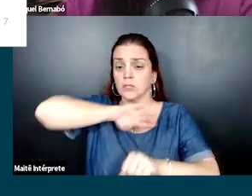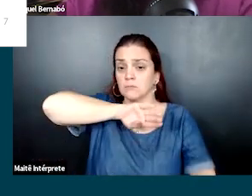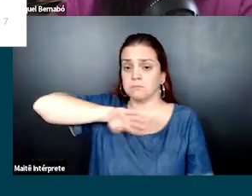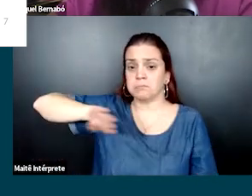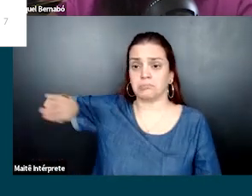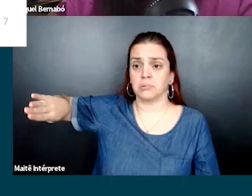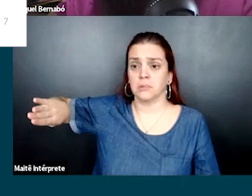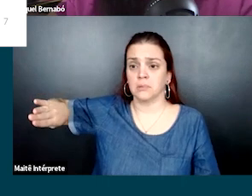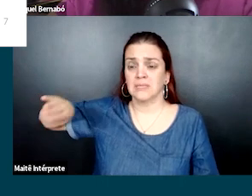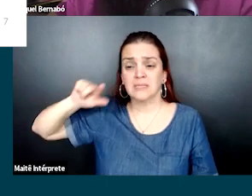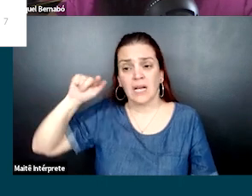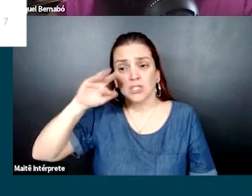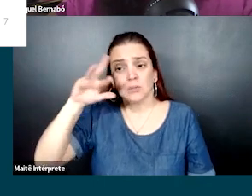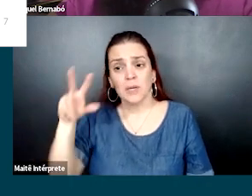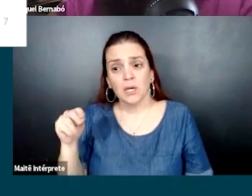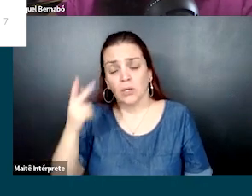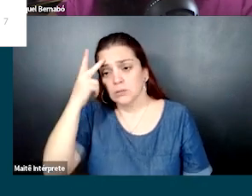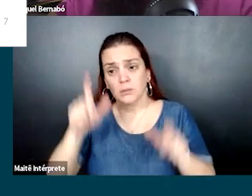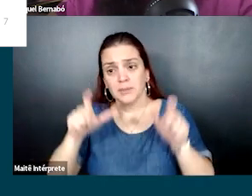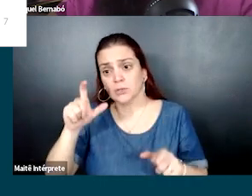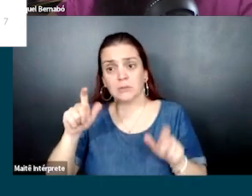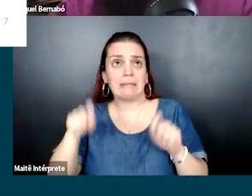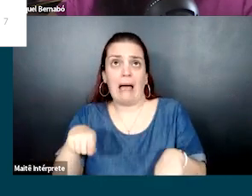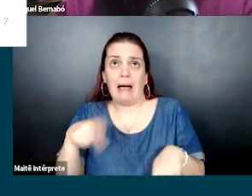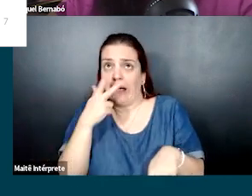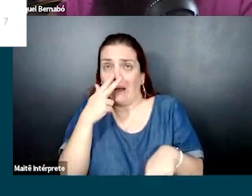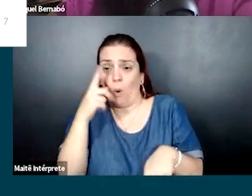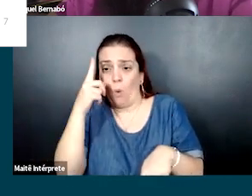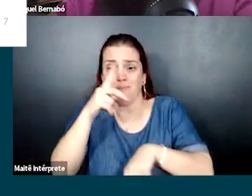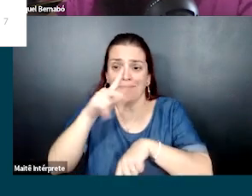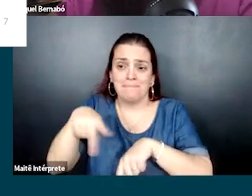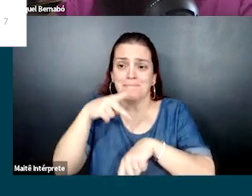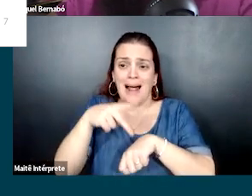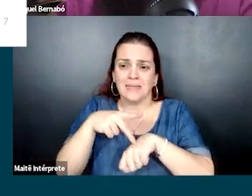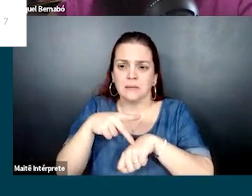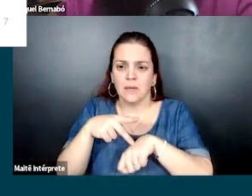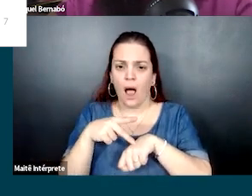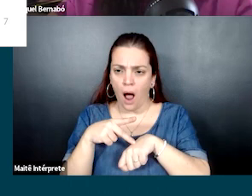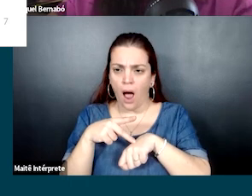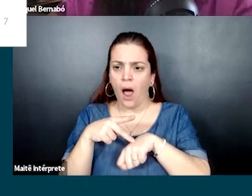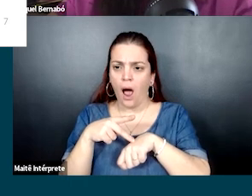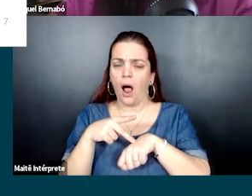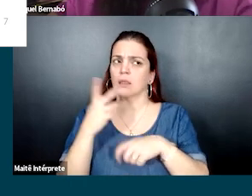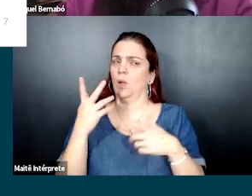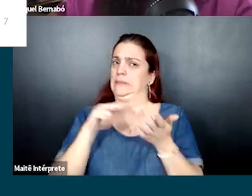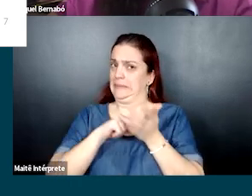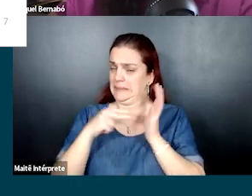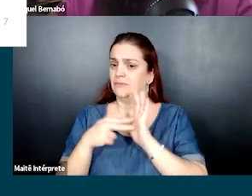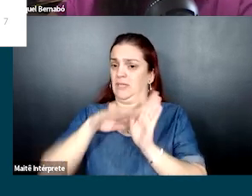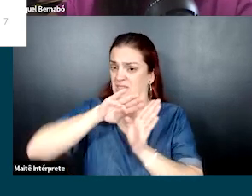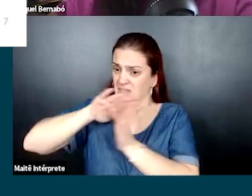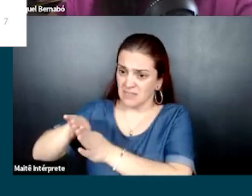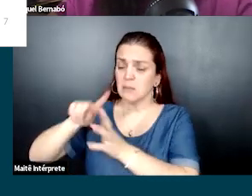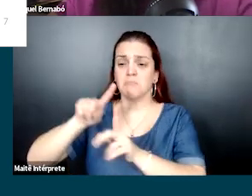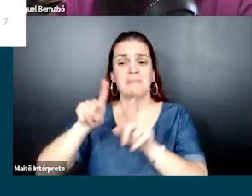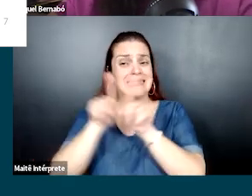gente estava deliberadamente negando acesso a uma população que era tão grande quanto a de um país inteiro. Vocês conseguem imaginar o tamanho da oportunidade que a